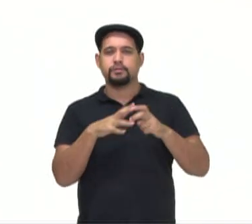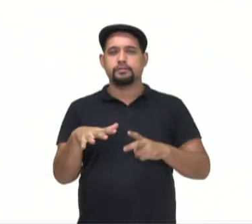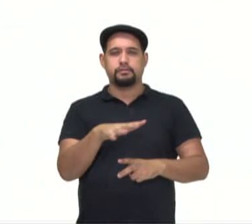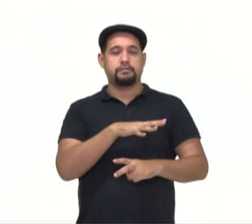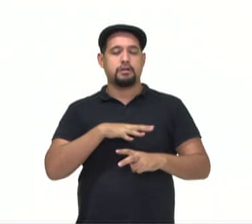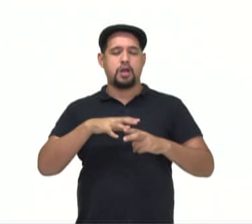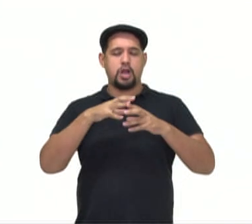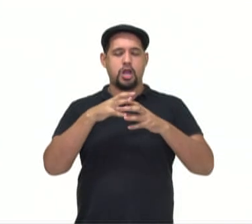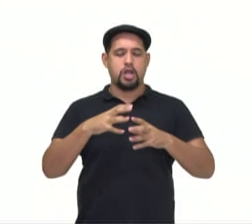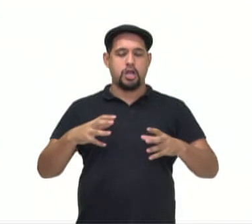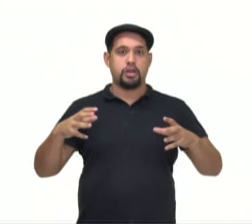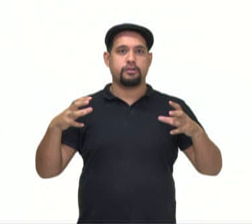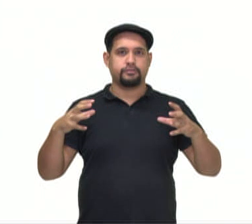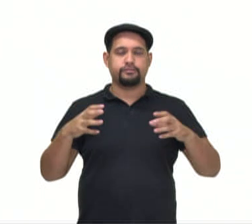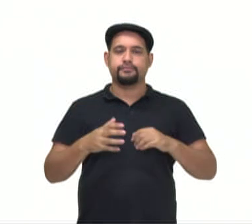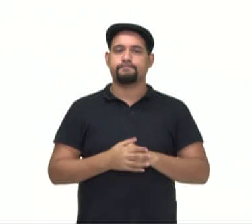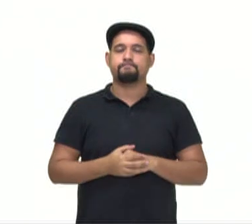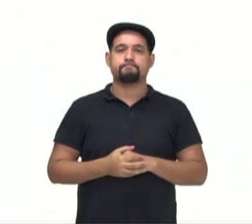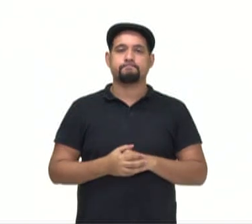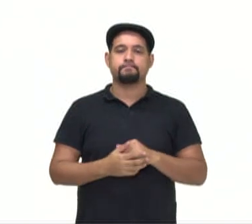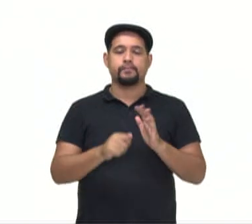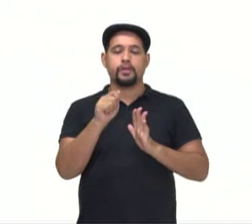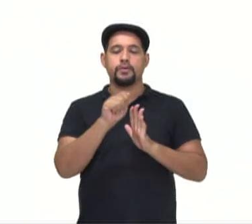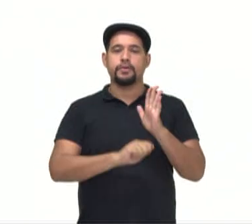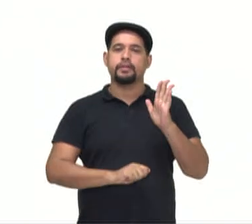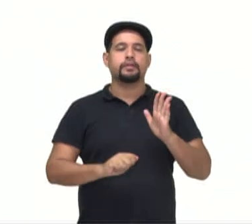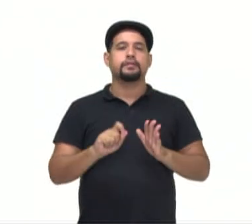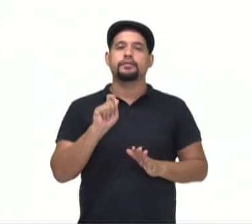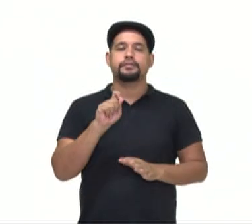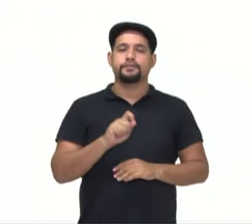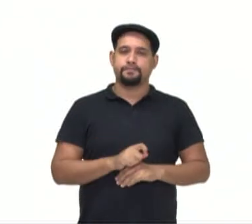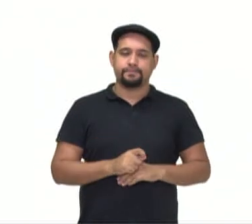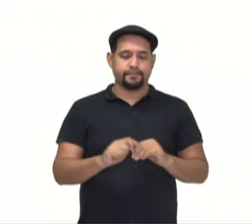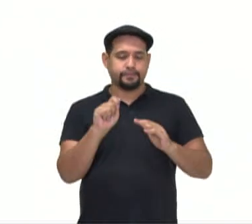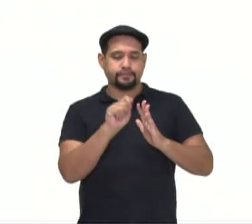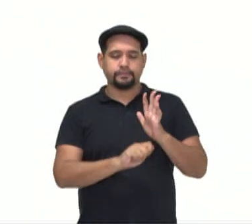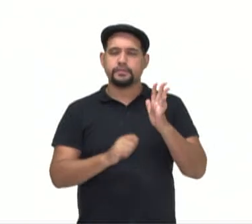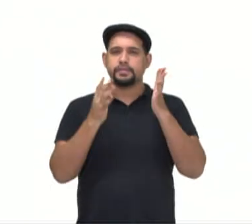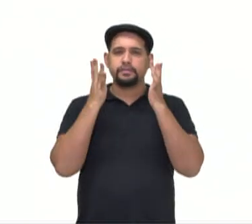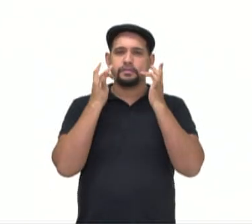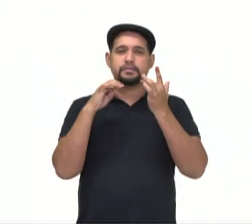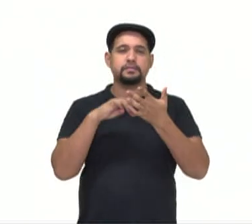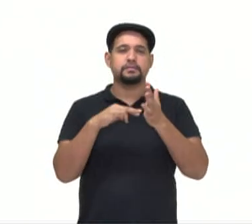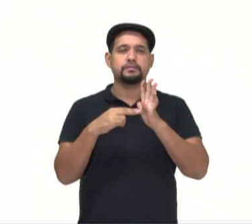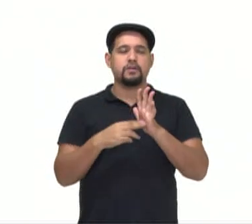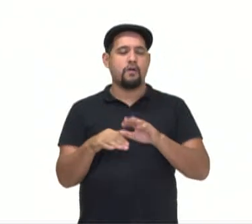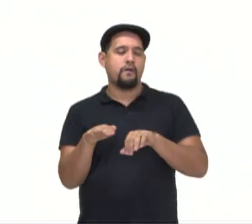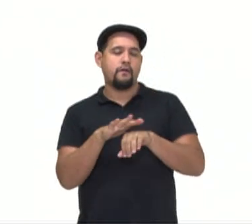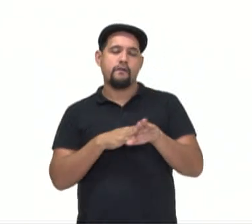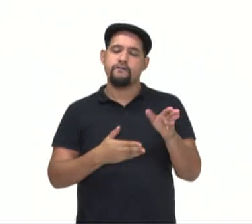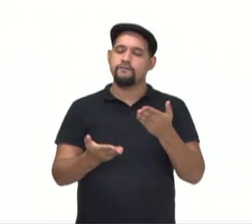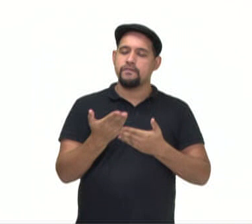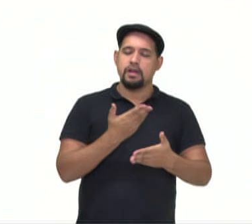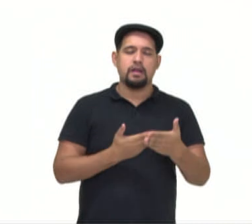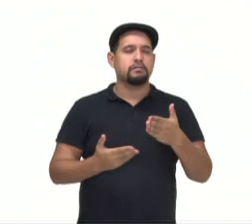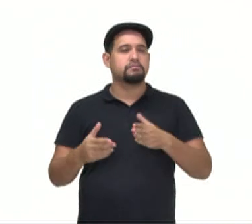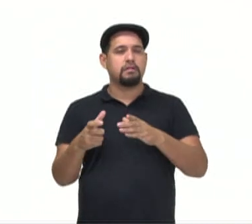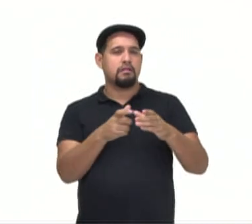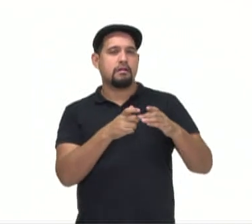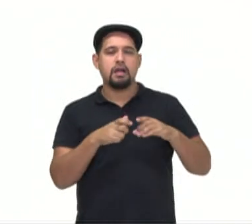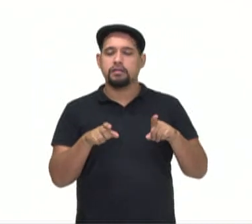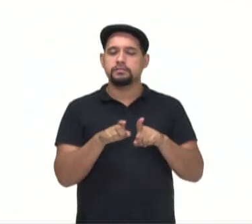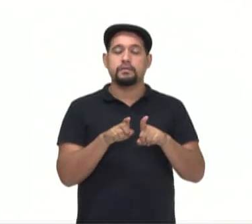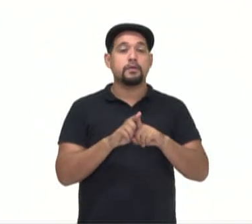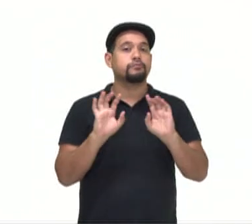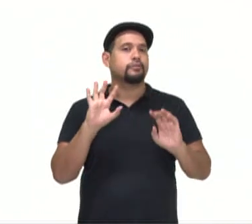bem grande. O texto dramático, o texto teatral traz os diálogos, orientações sobre o local onde se passa